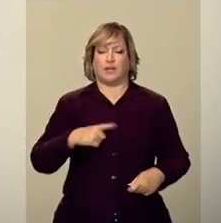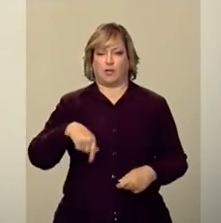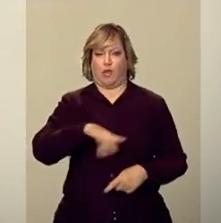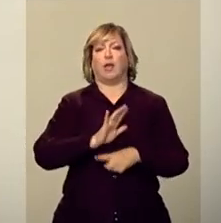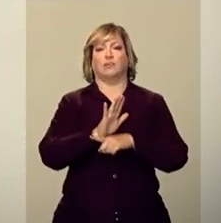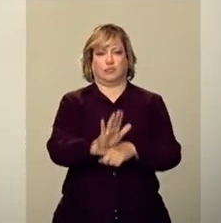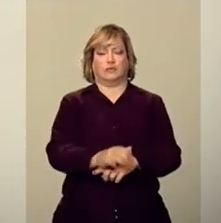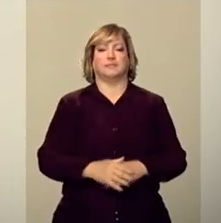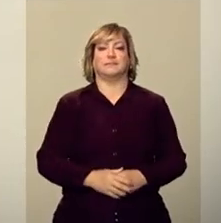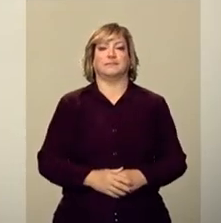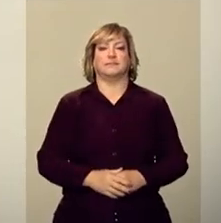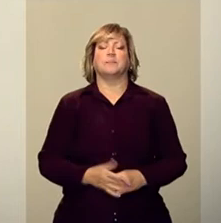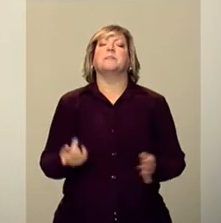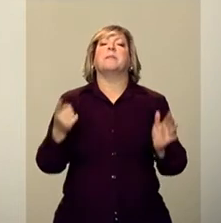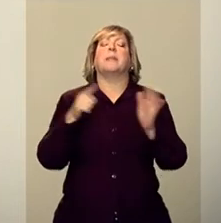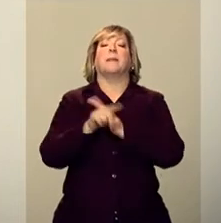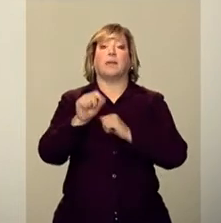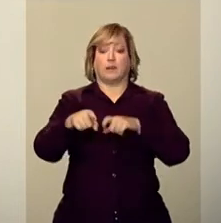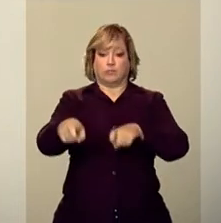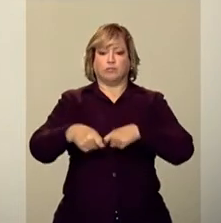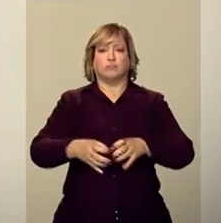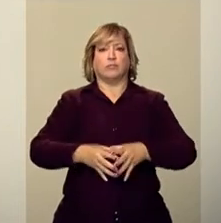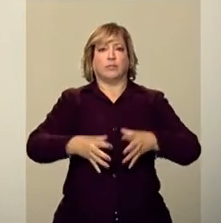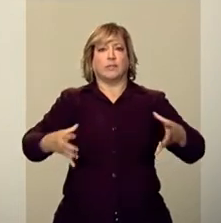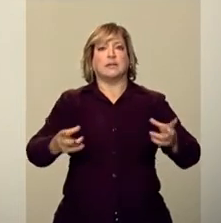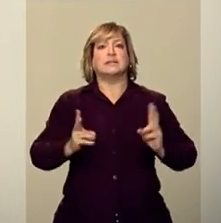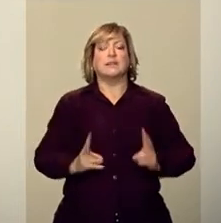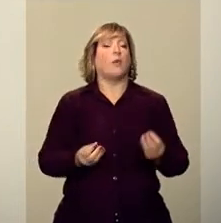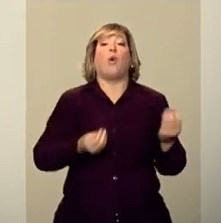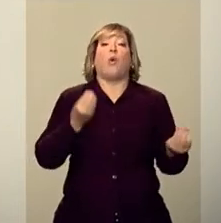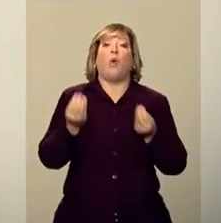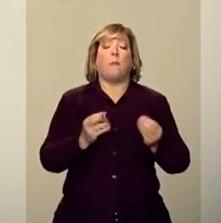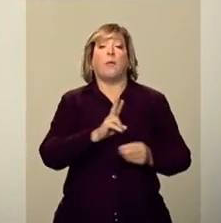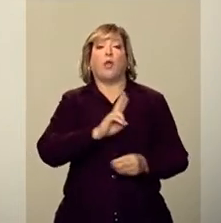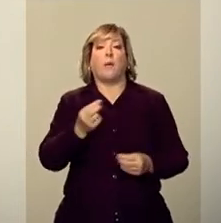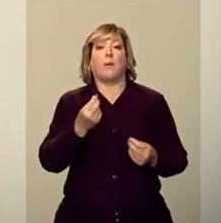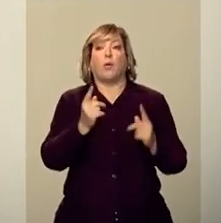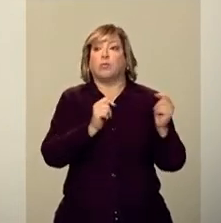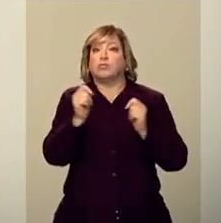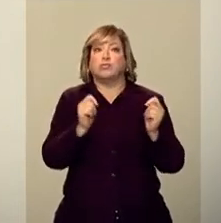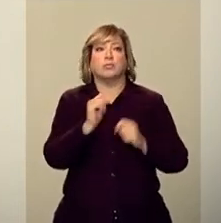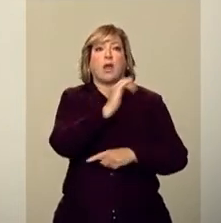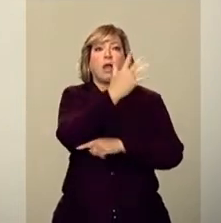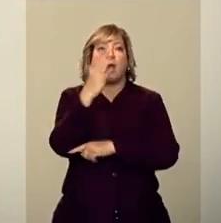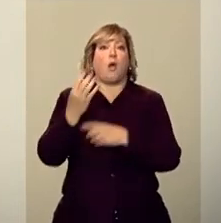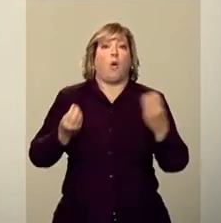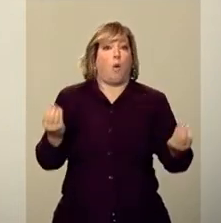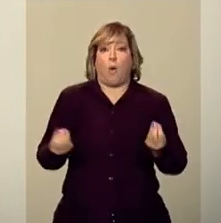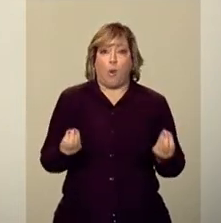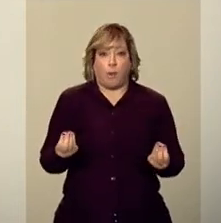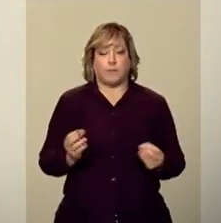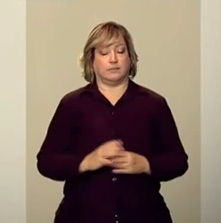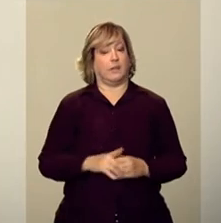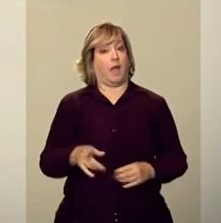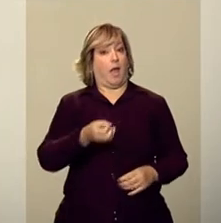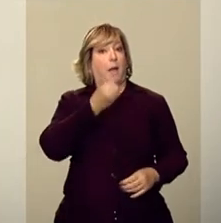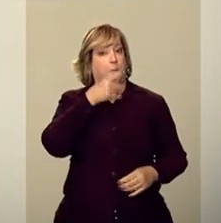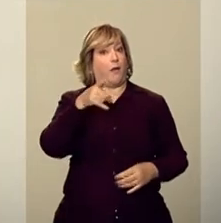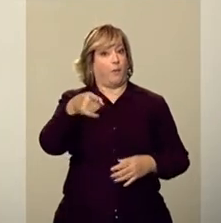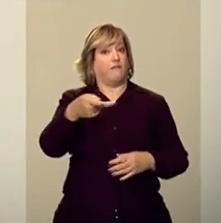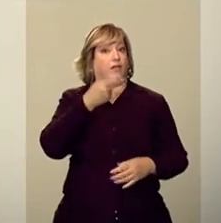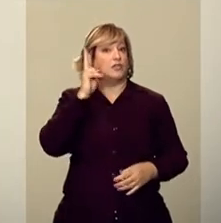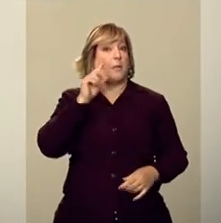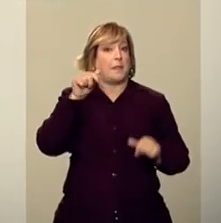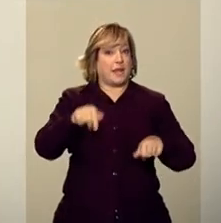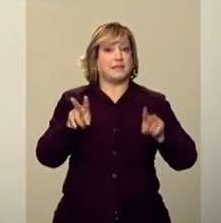apoio Presidente com uma agricultura que cresce a cada ano como fica a questão da preservação ambiental olha Luciano foi muito bom você ter